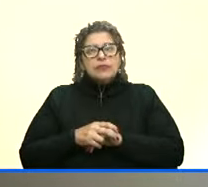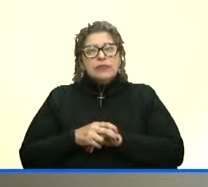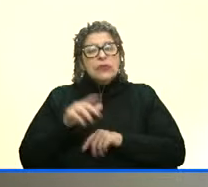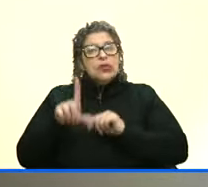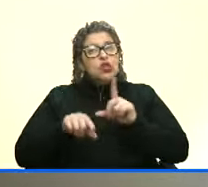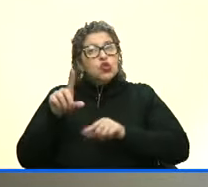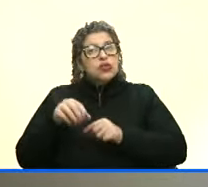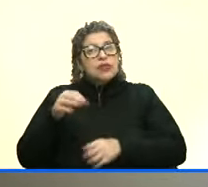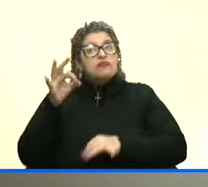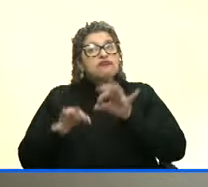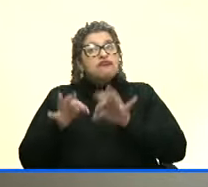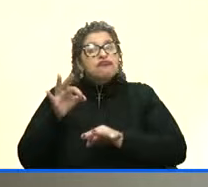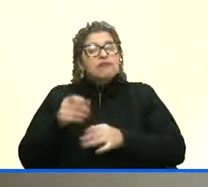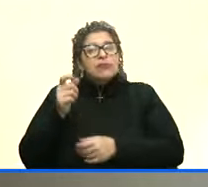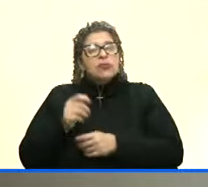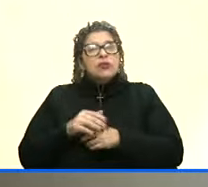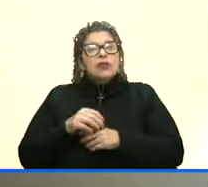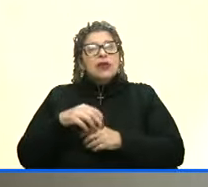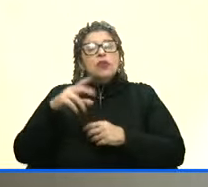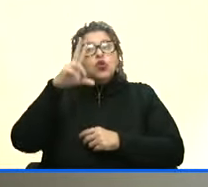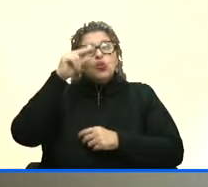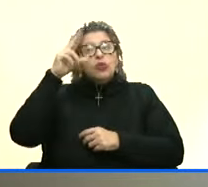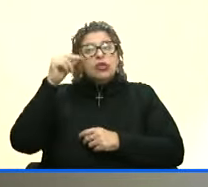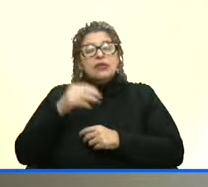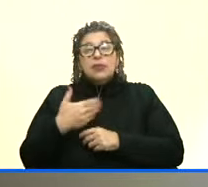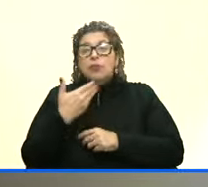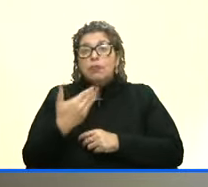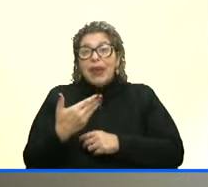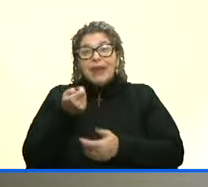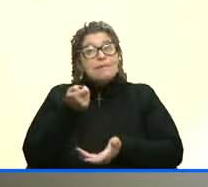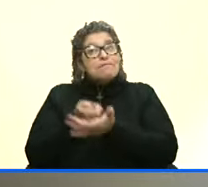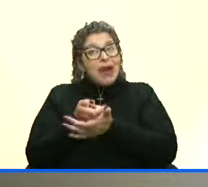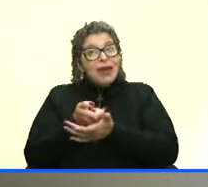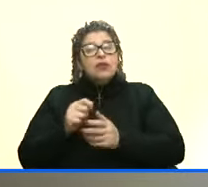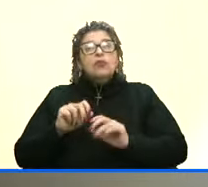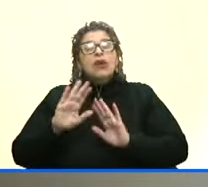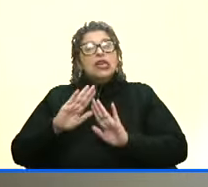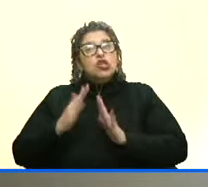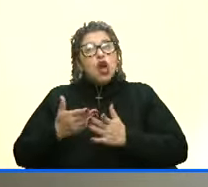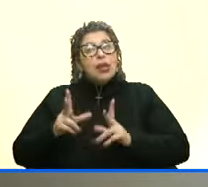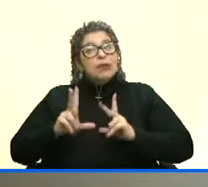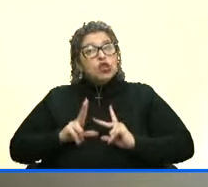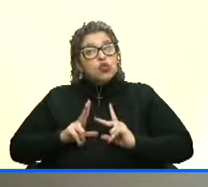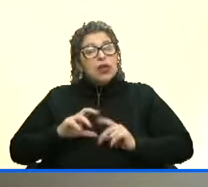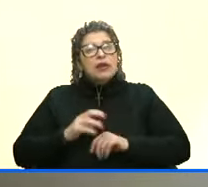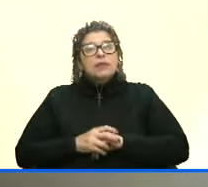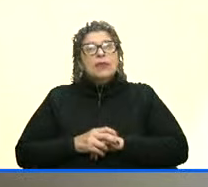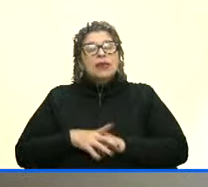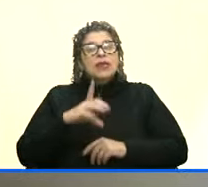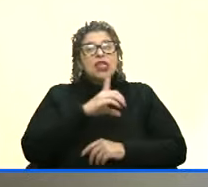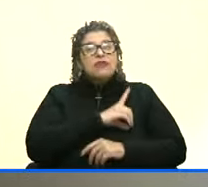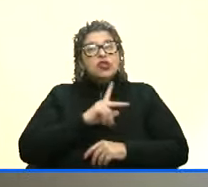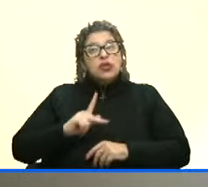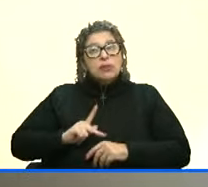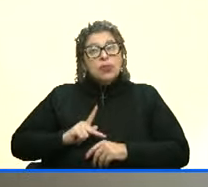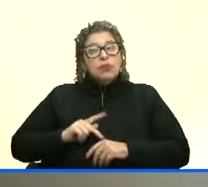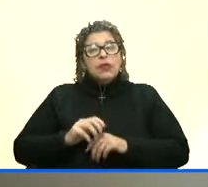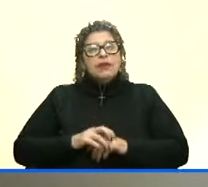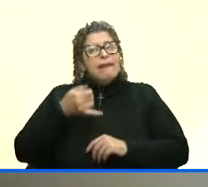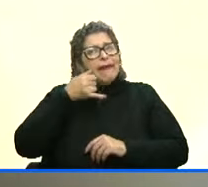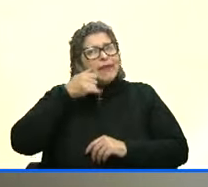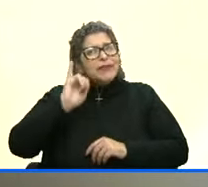decisão judicial, no sentido de que o município custeie uma vaga em escola particular. Mas a Defensoria Pública quer